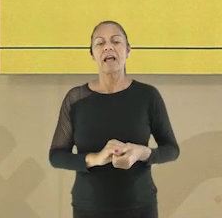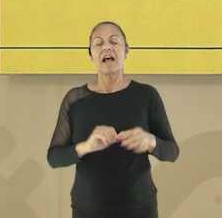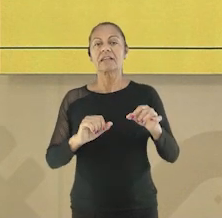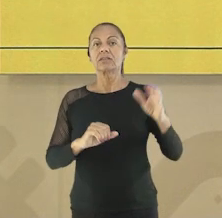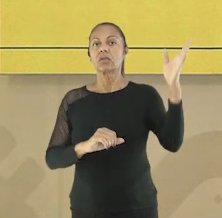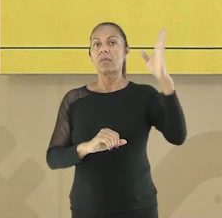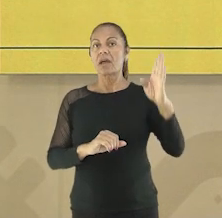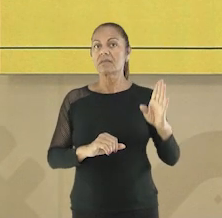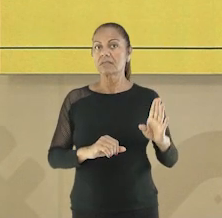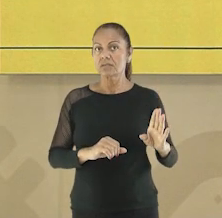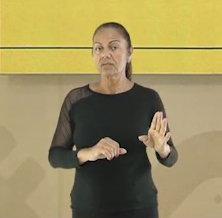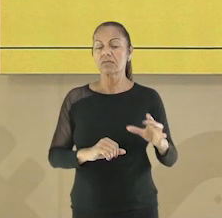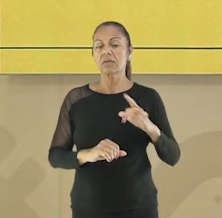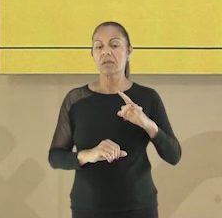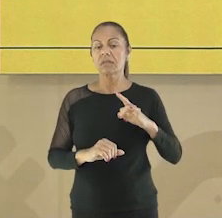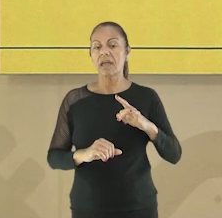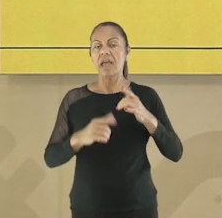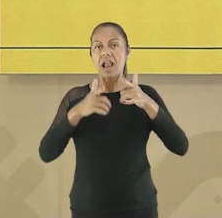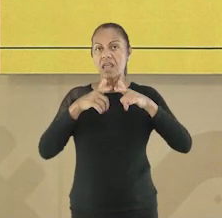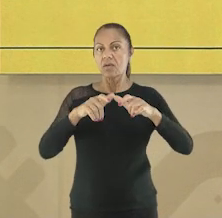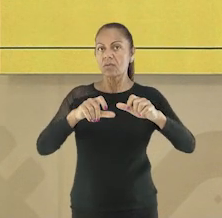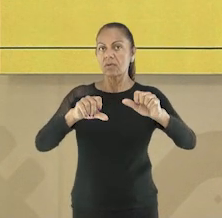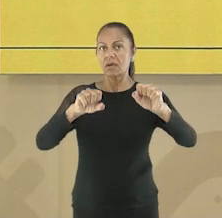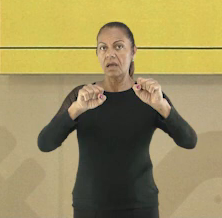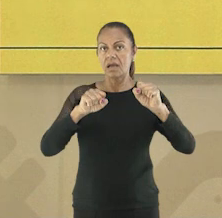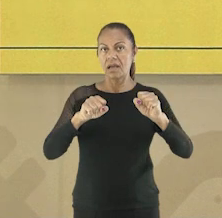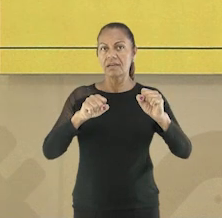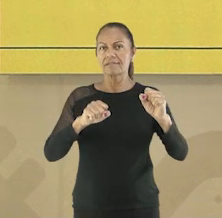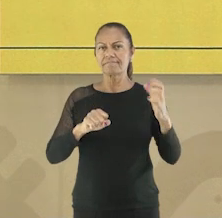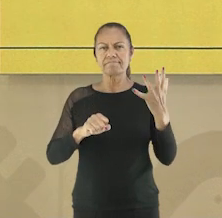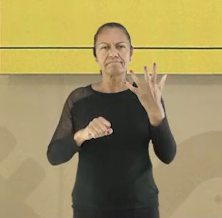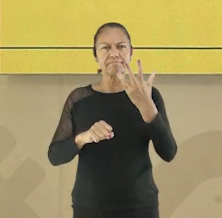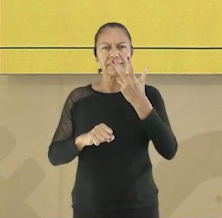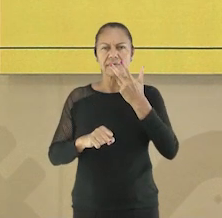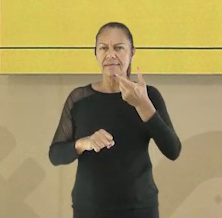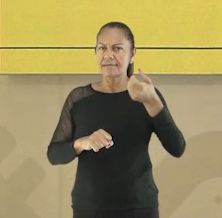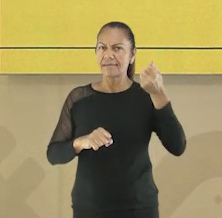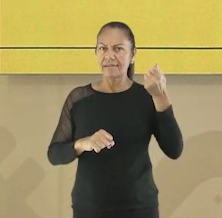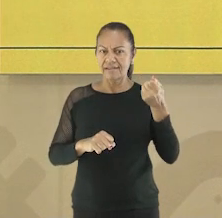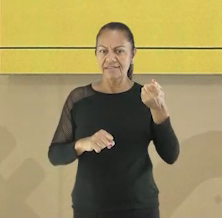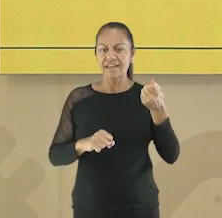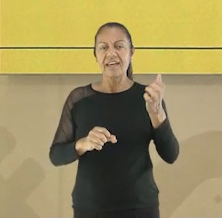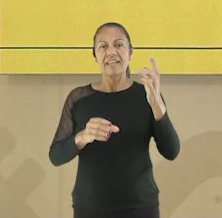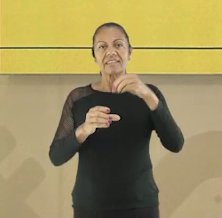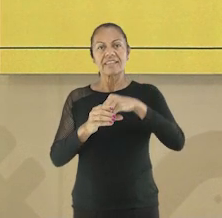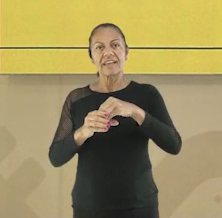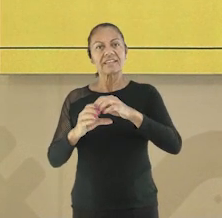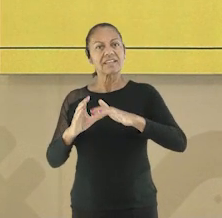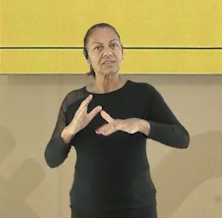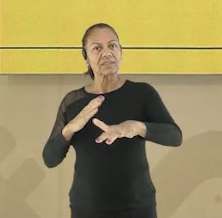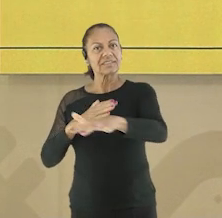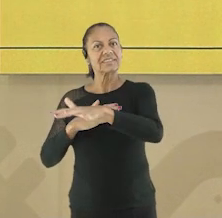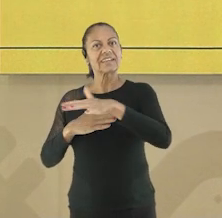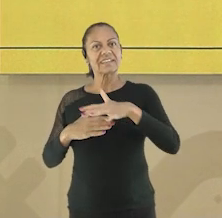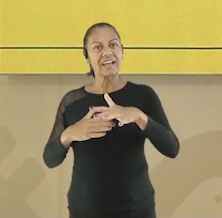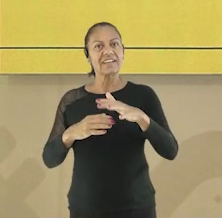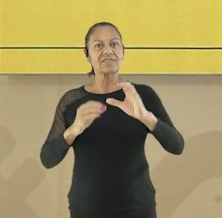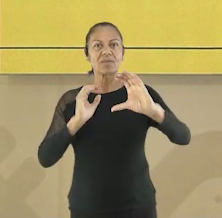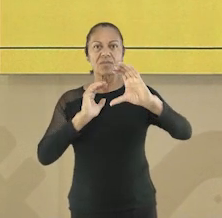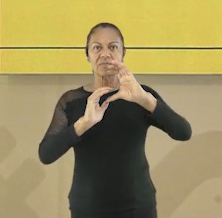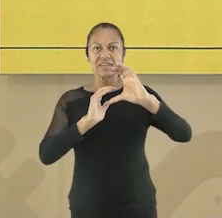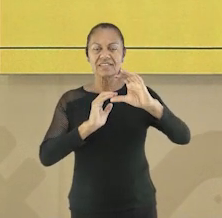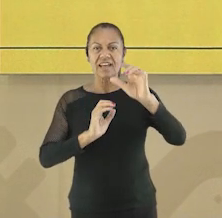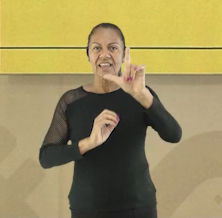temos uma manifestação cultural belíssima e muito interessante, que nos permite compreender melhor a relação entre língua e